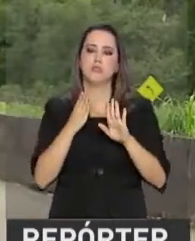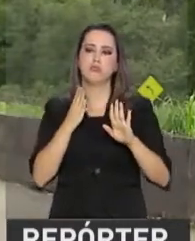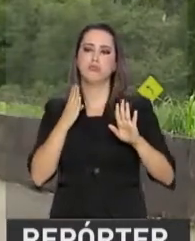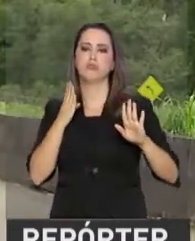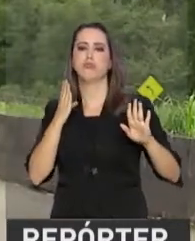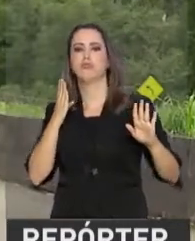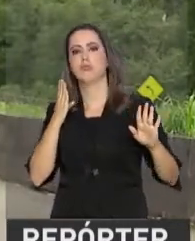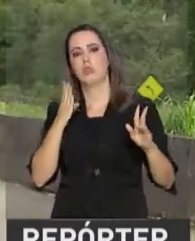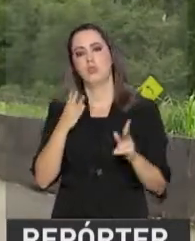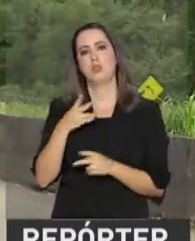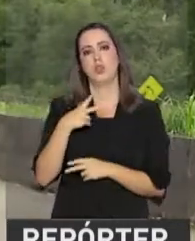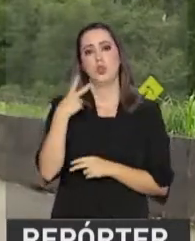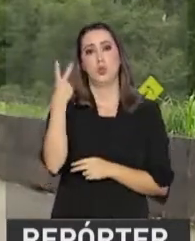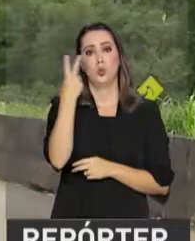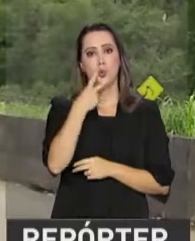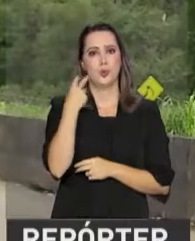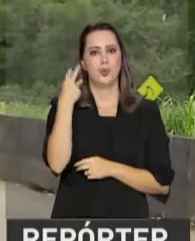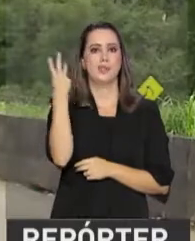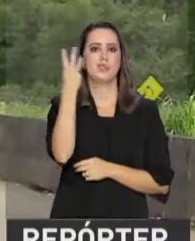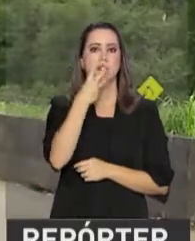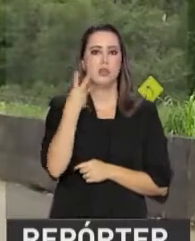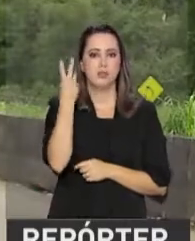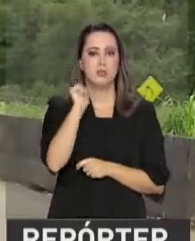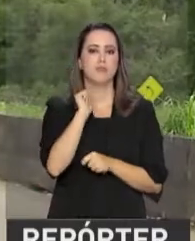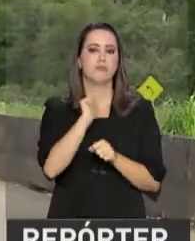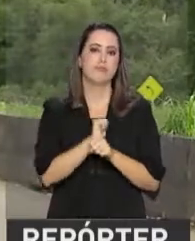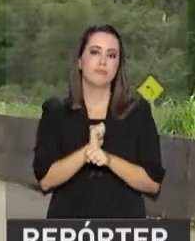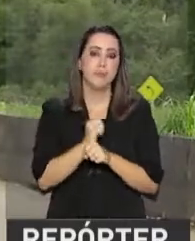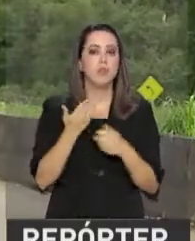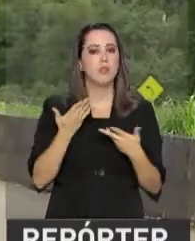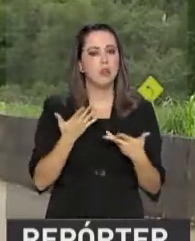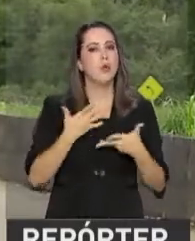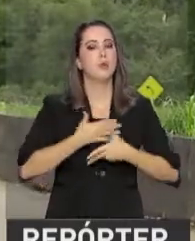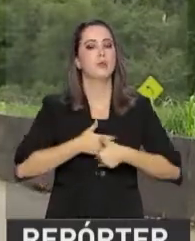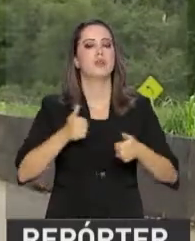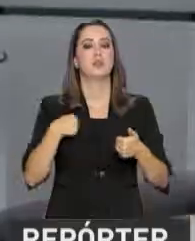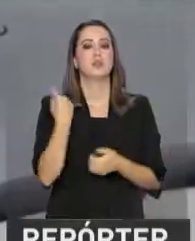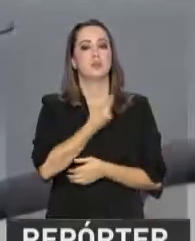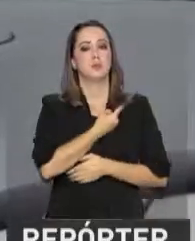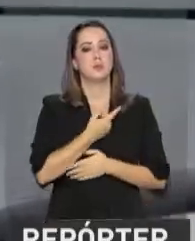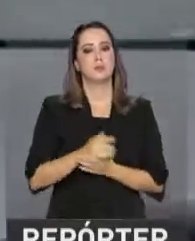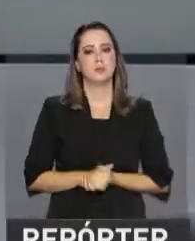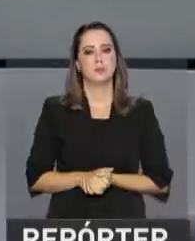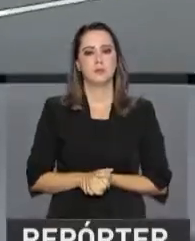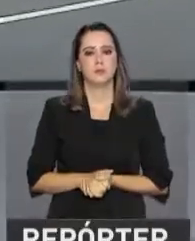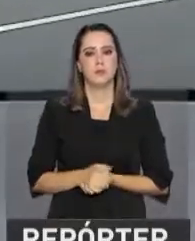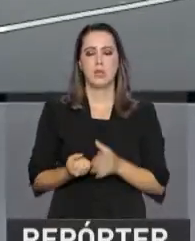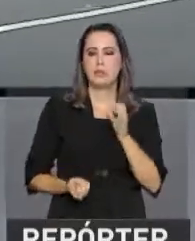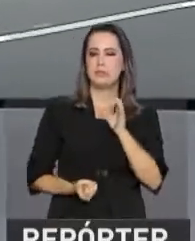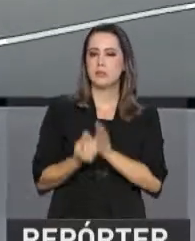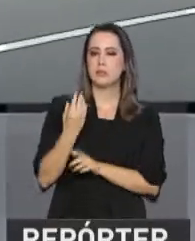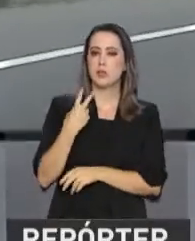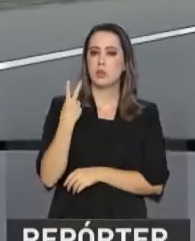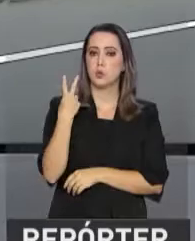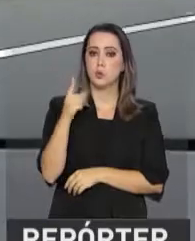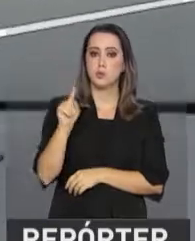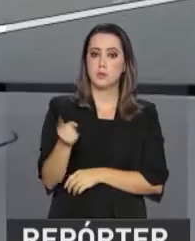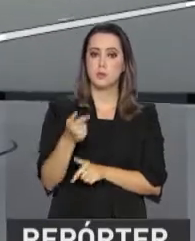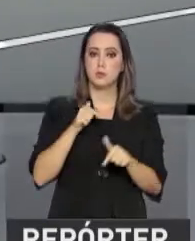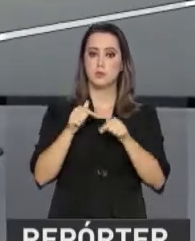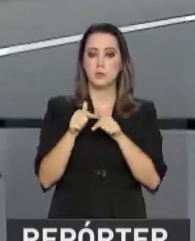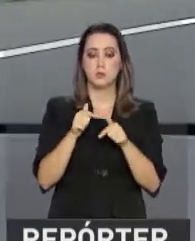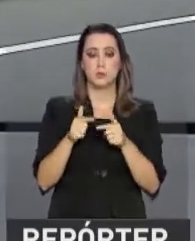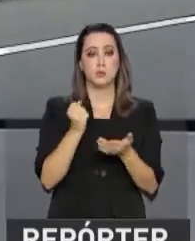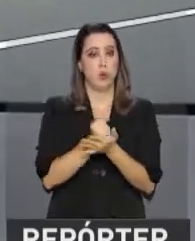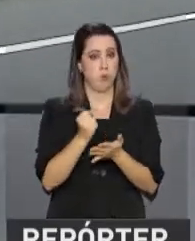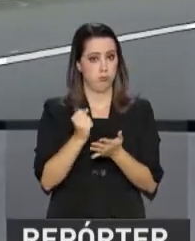entre duas a três horas. Eu acho que isso vai melhorar muito para nós. Além de ter gerado 2 mil empregos diretos,